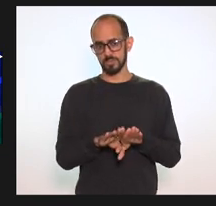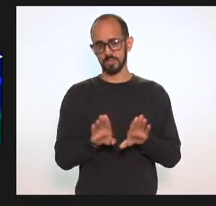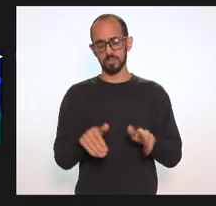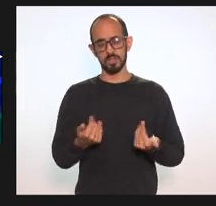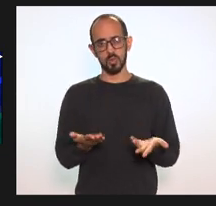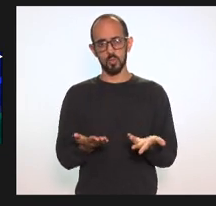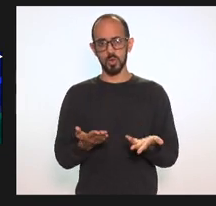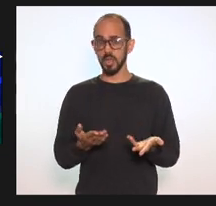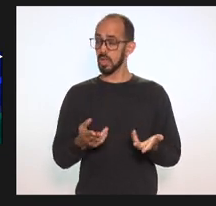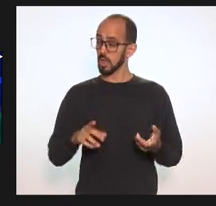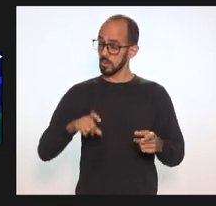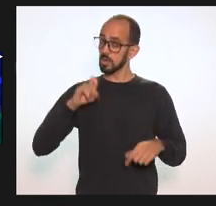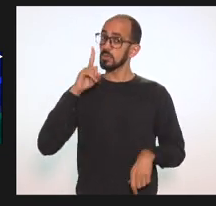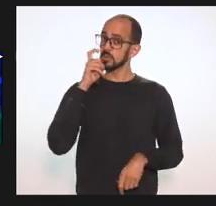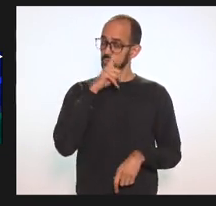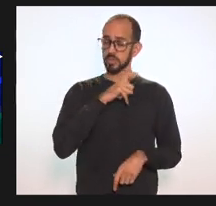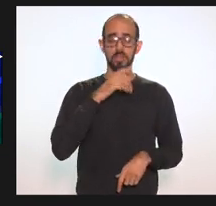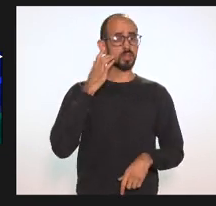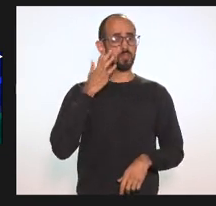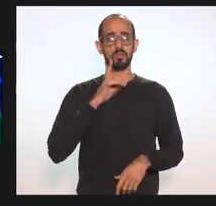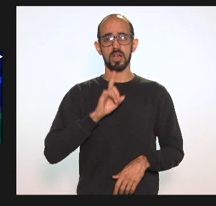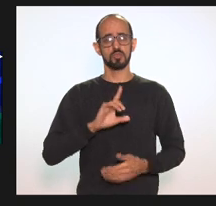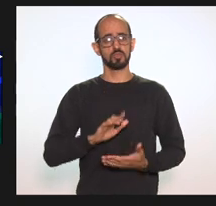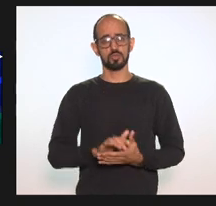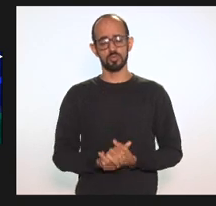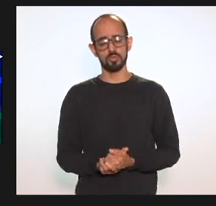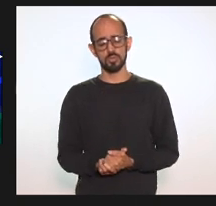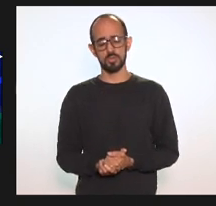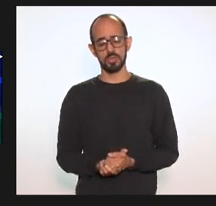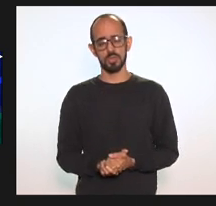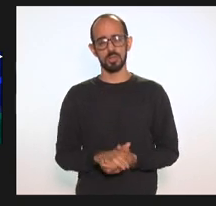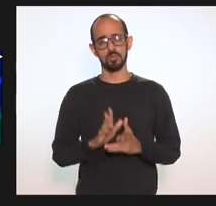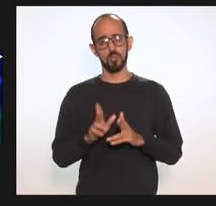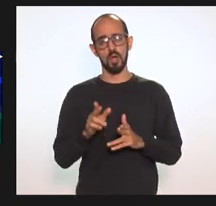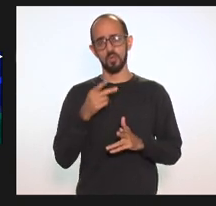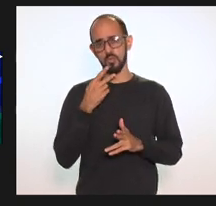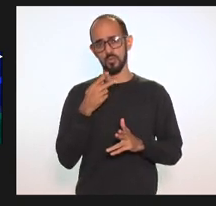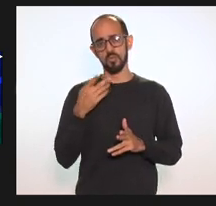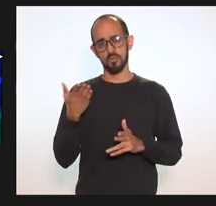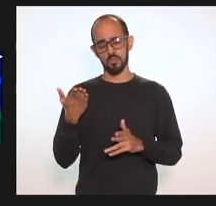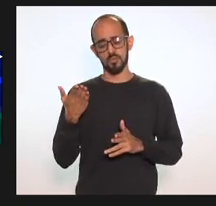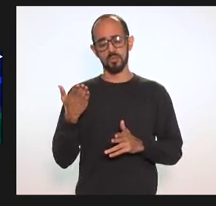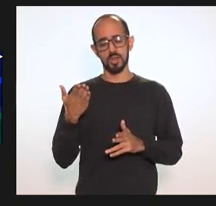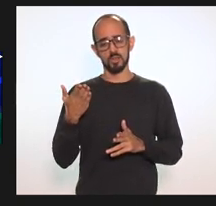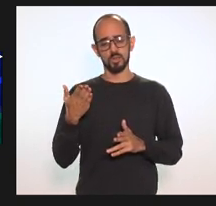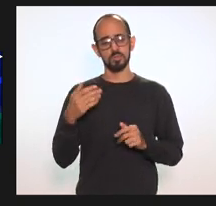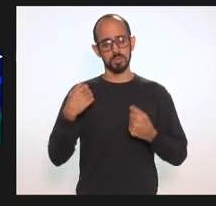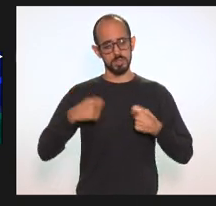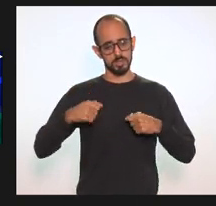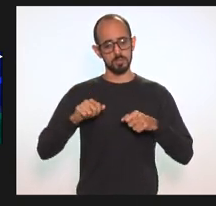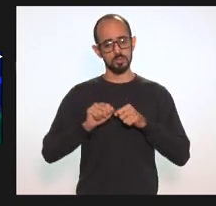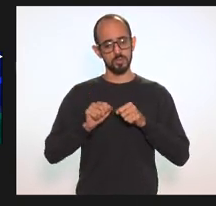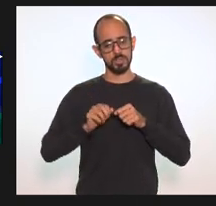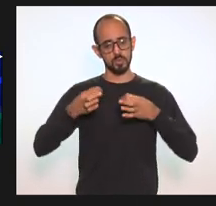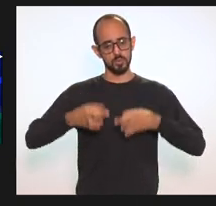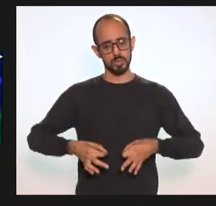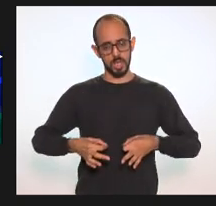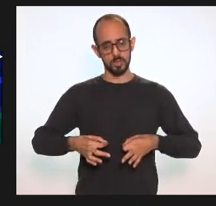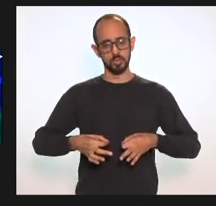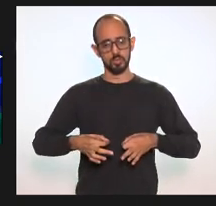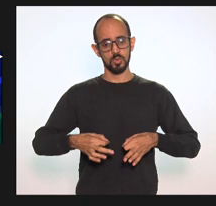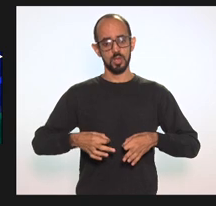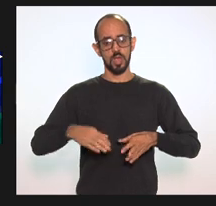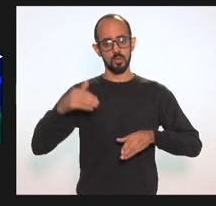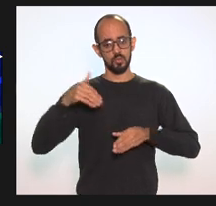EA espada mas nós temos que fazer igual a fala do Marcelo surgiam o certo botar da